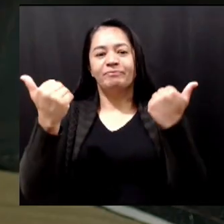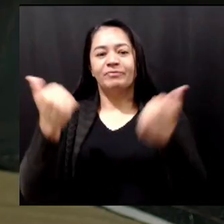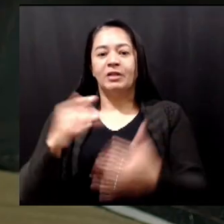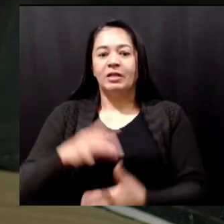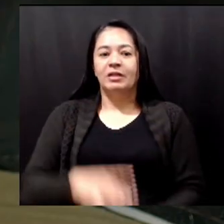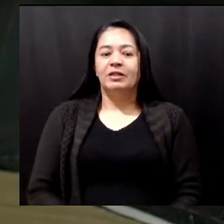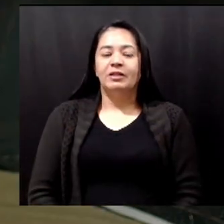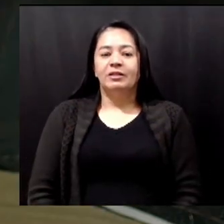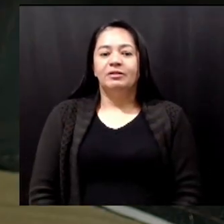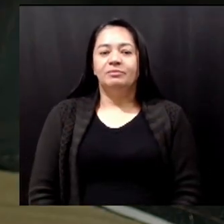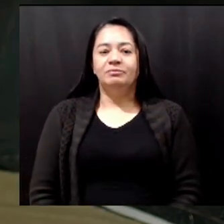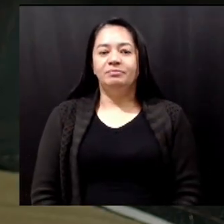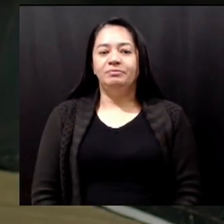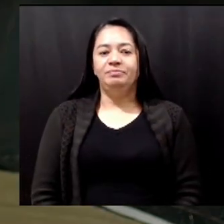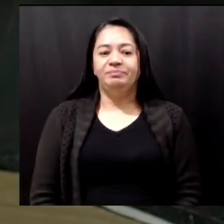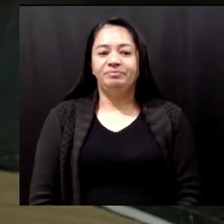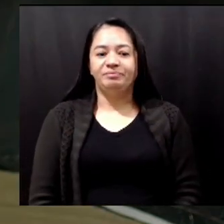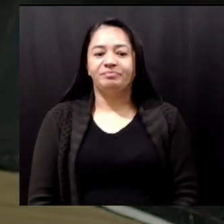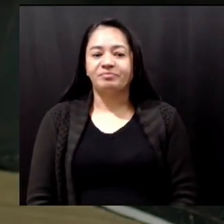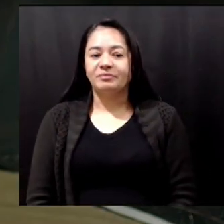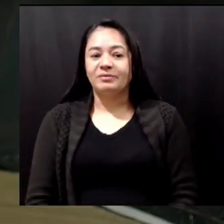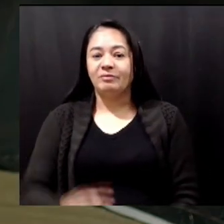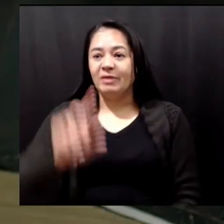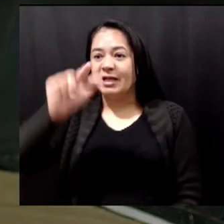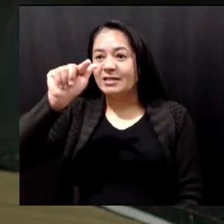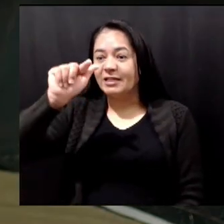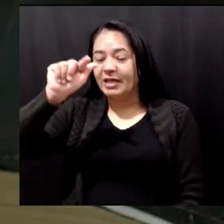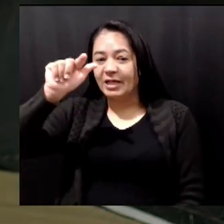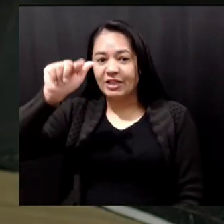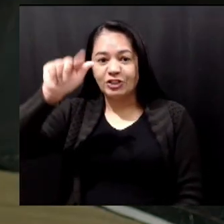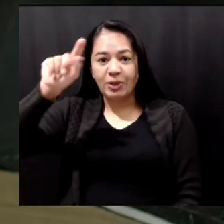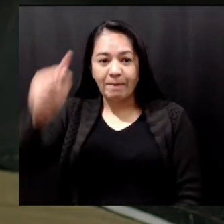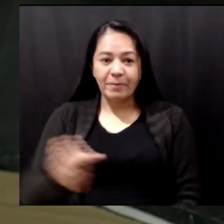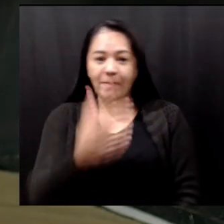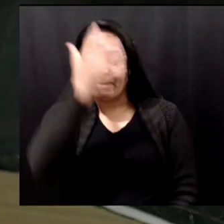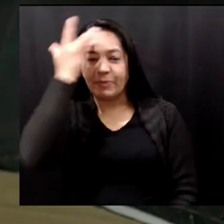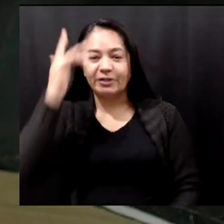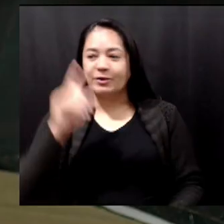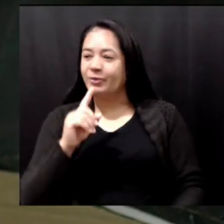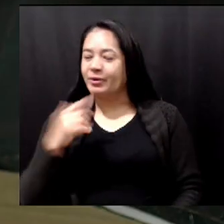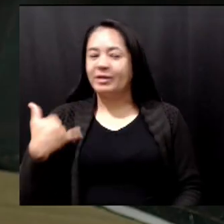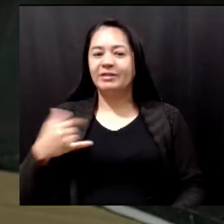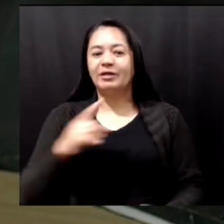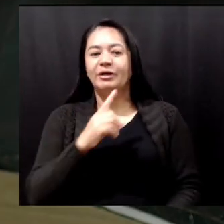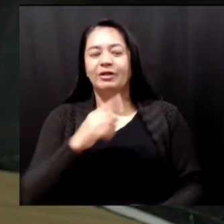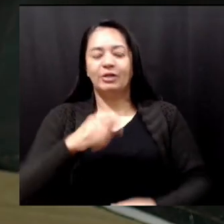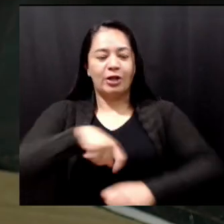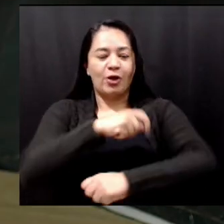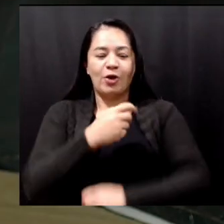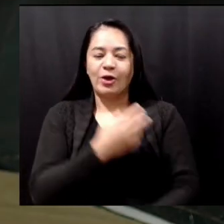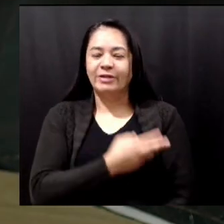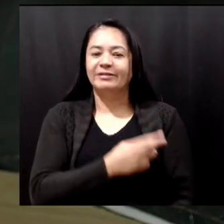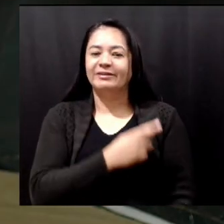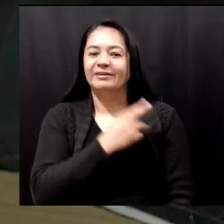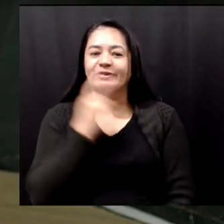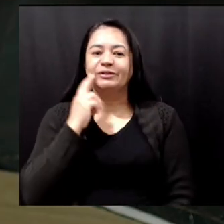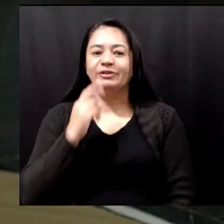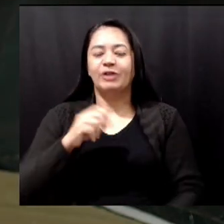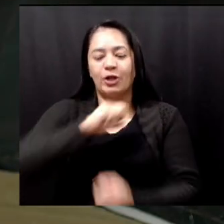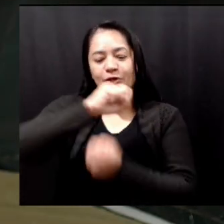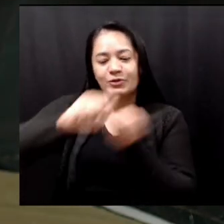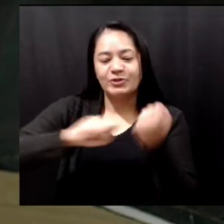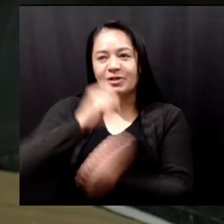reúne 17 mil pessoas e celebra aniversário da cidade com gastronomia, cultura e sustentabilidade. Foi a